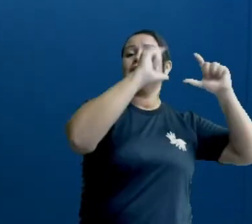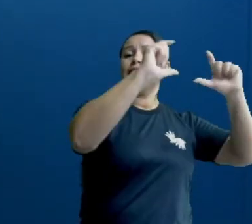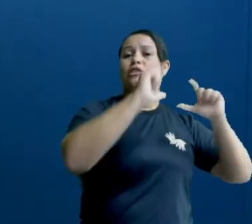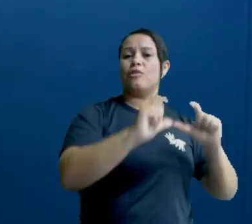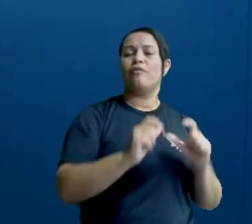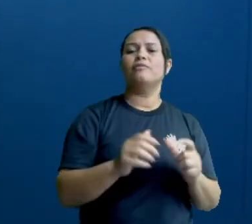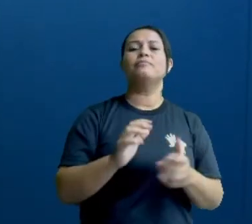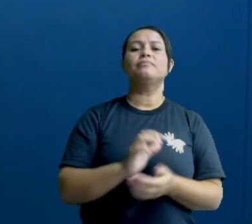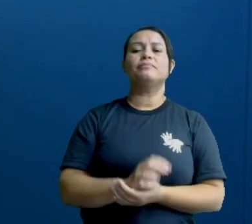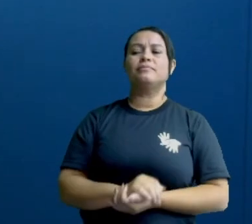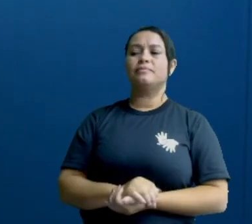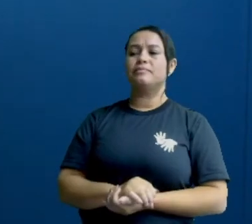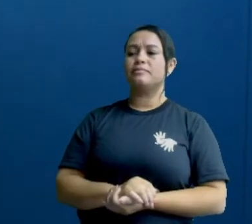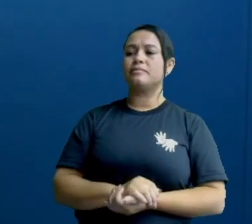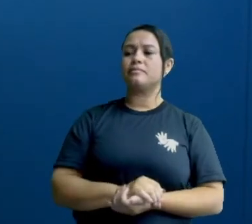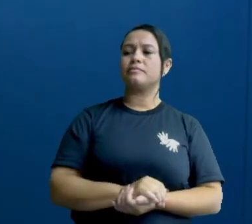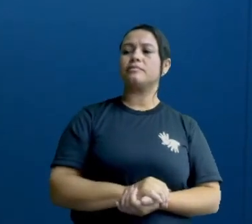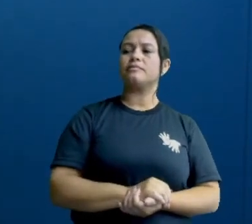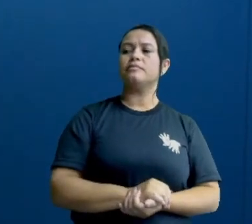estrofes.